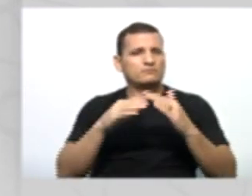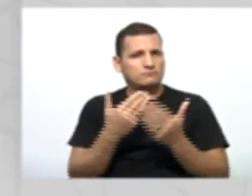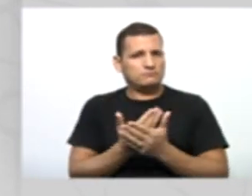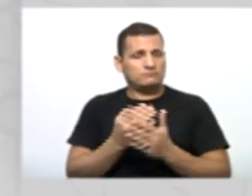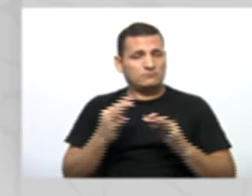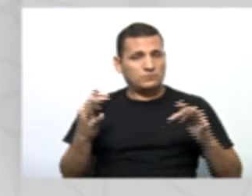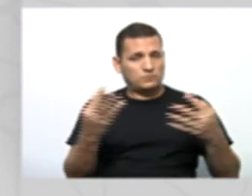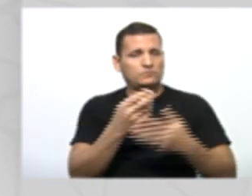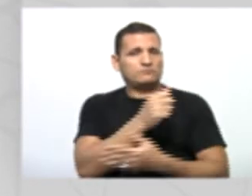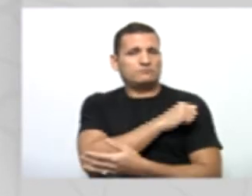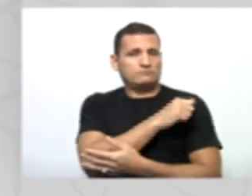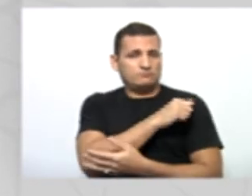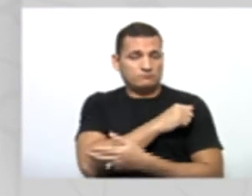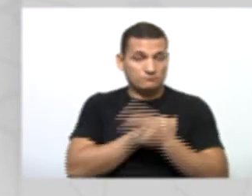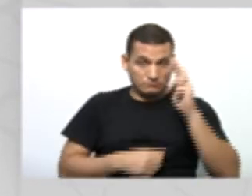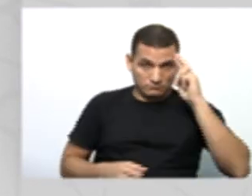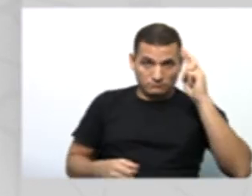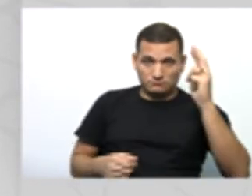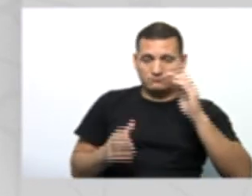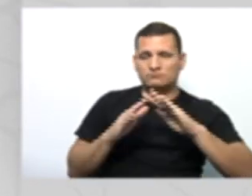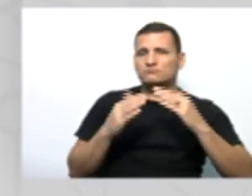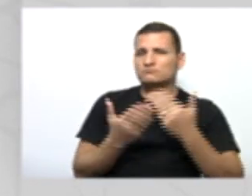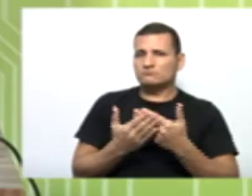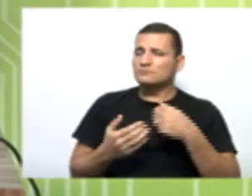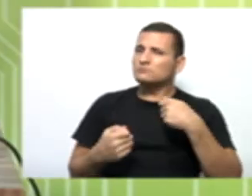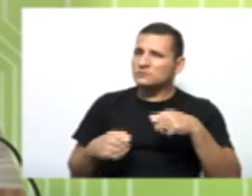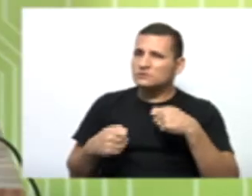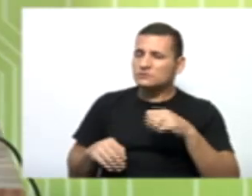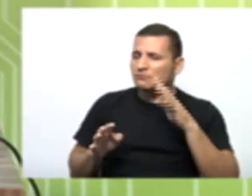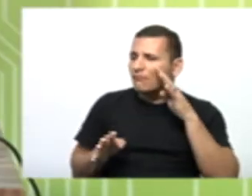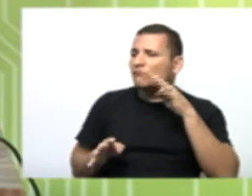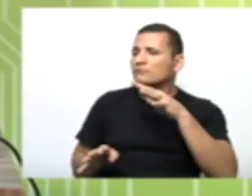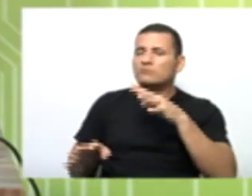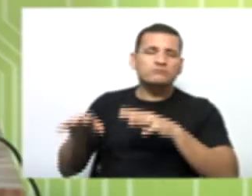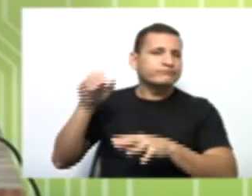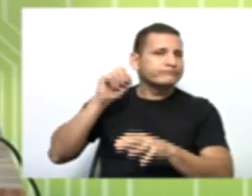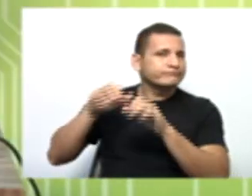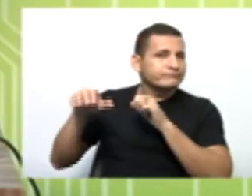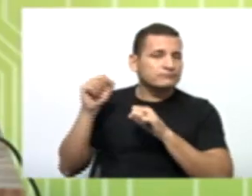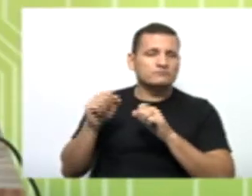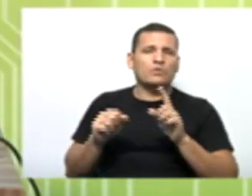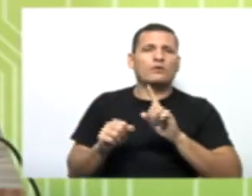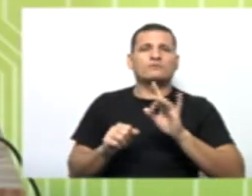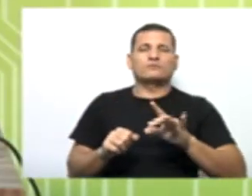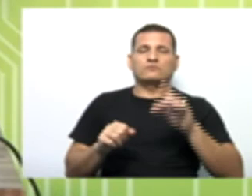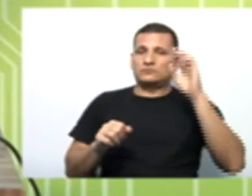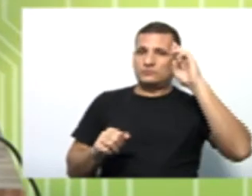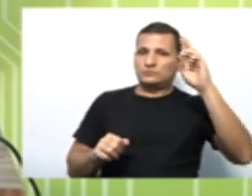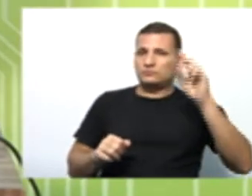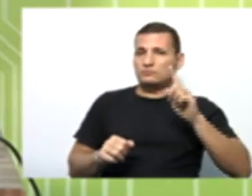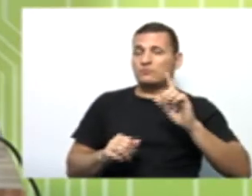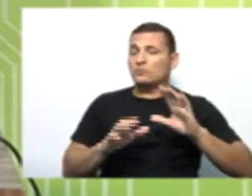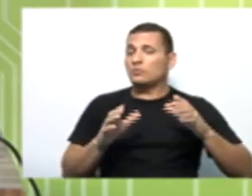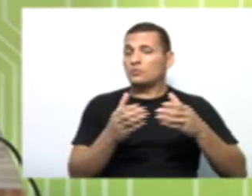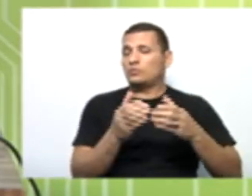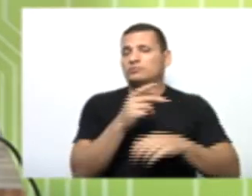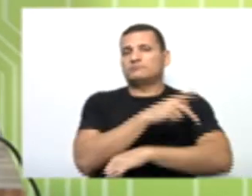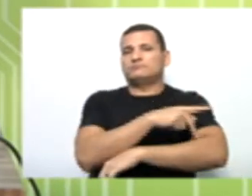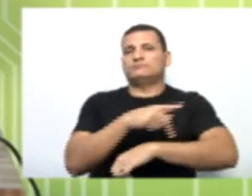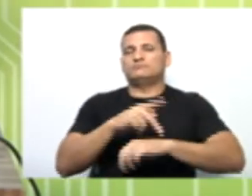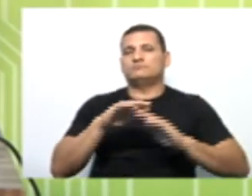os alunos, o diretor da escola ele deve ouvir, não apenas o diretor, né, mas toda a equipe pedagógica da escola.